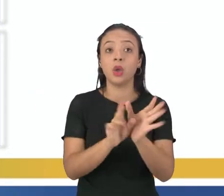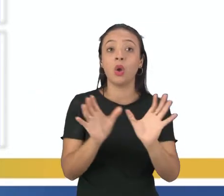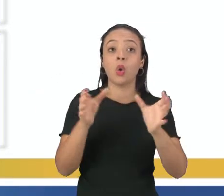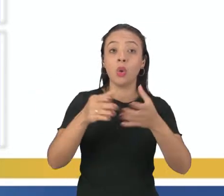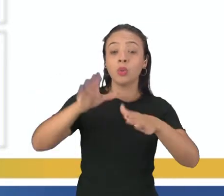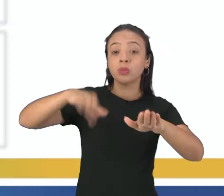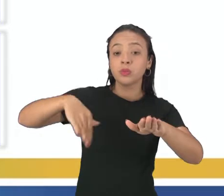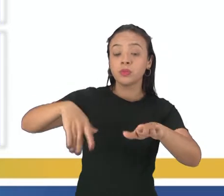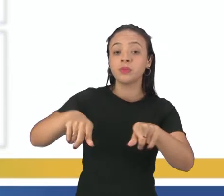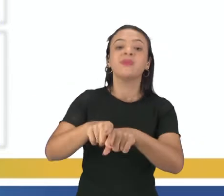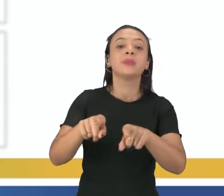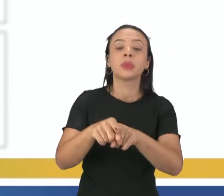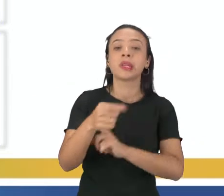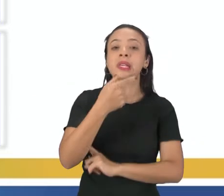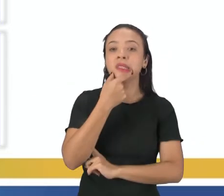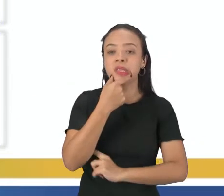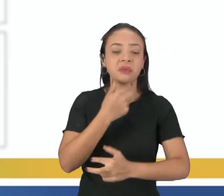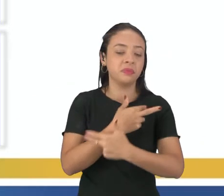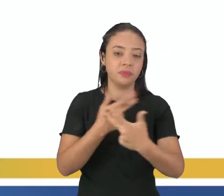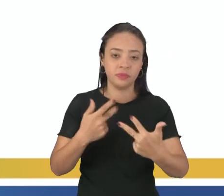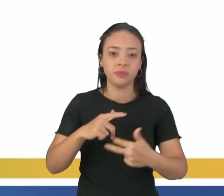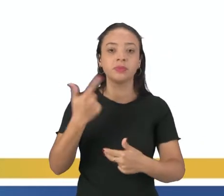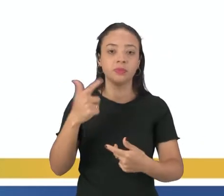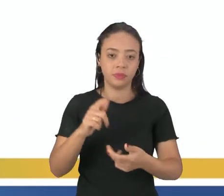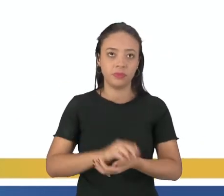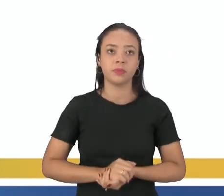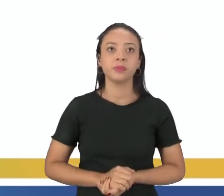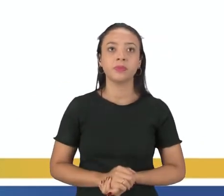categorias natação, inglês e etc.